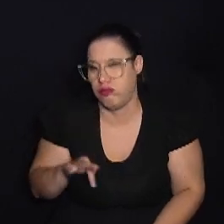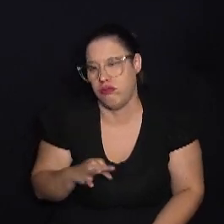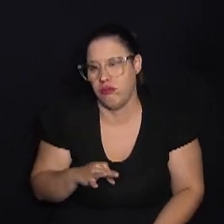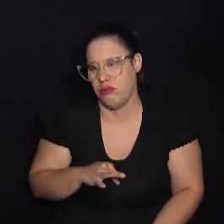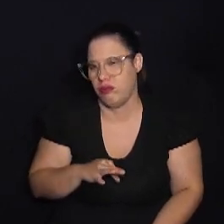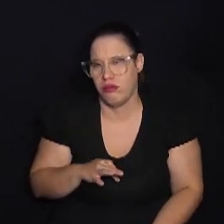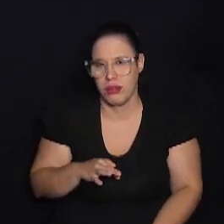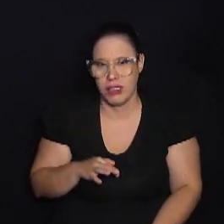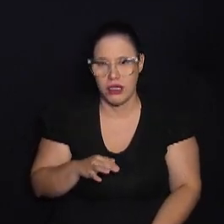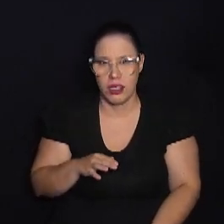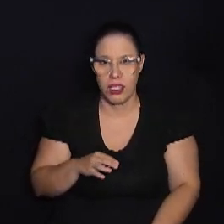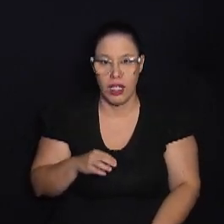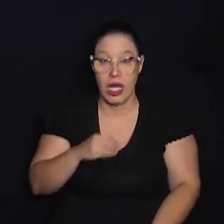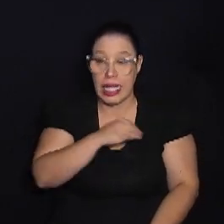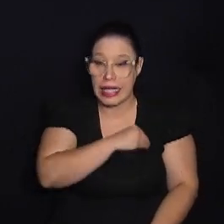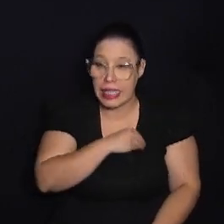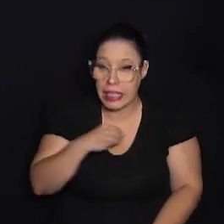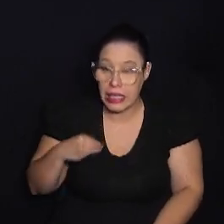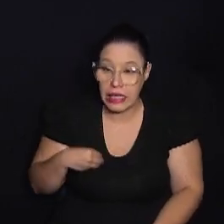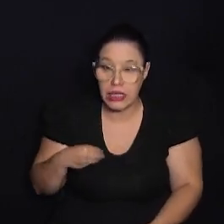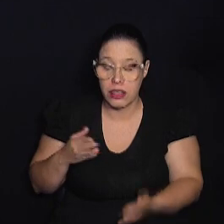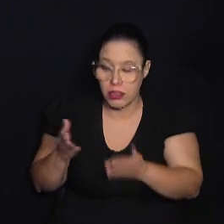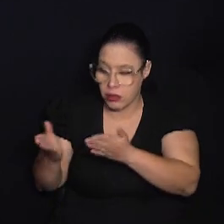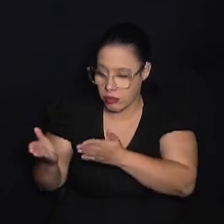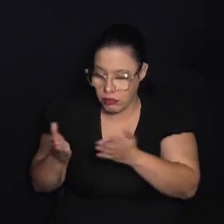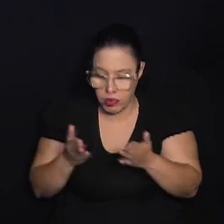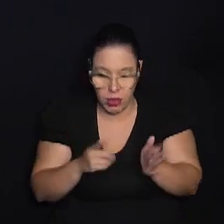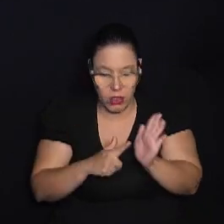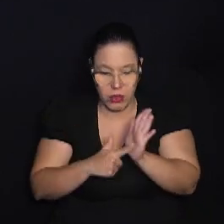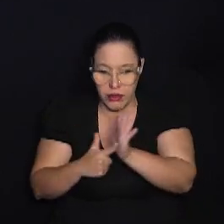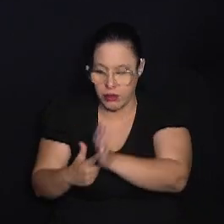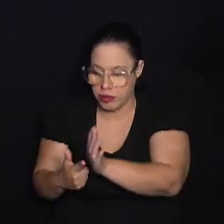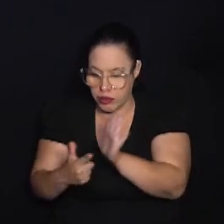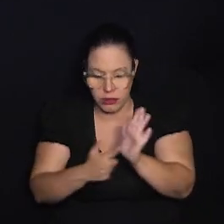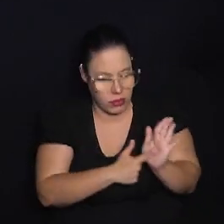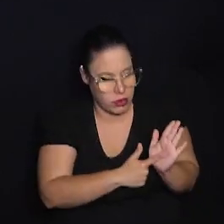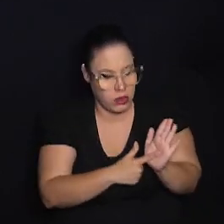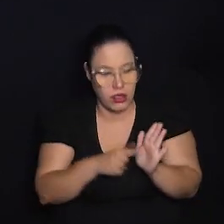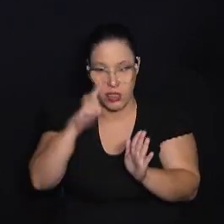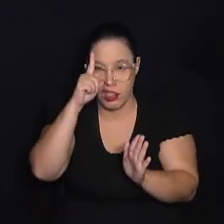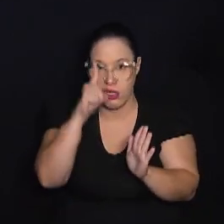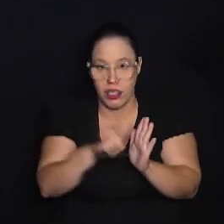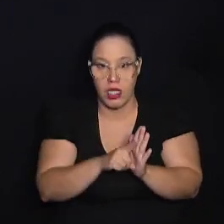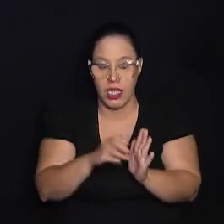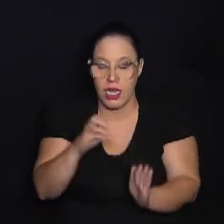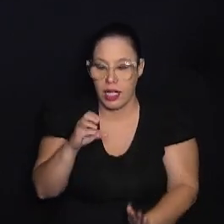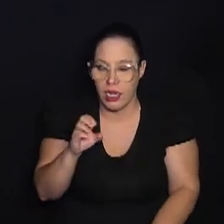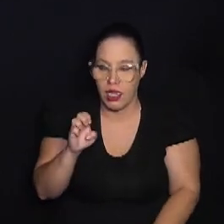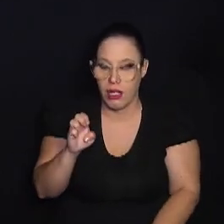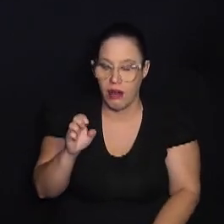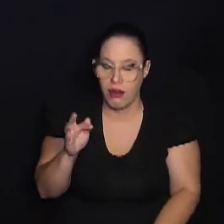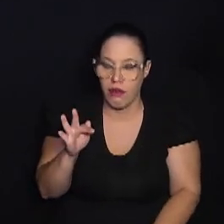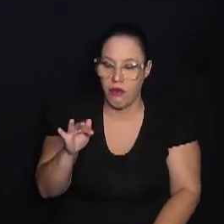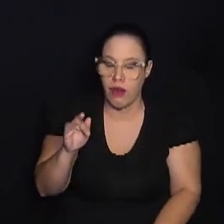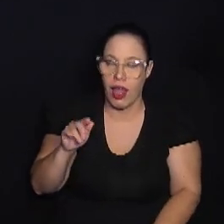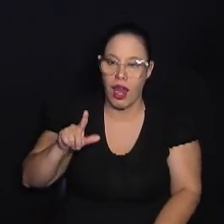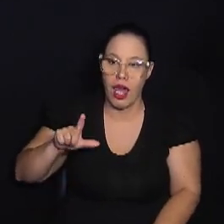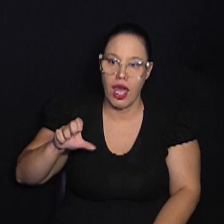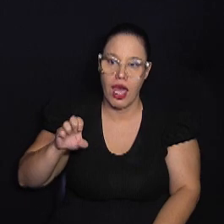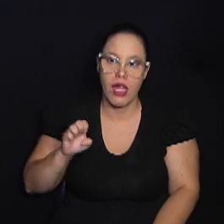que, que podem direcionar isso, né? Você tem que fazer o diagnóstico diferencial. Cefaleia, você abre a dor de cabeça, você abre